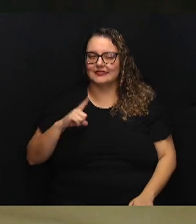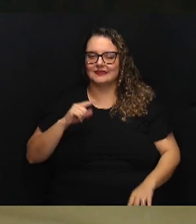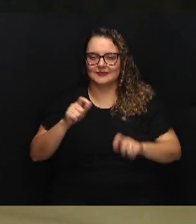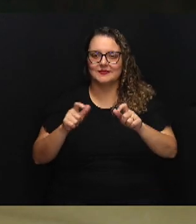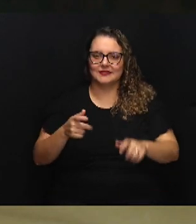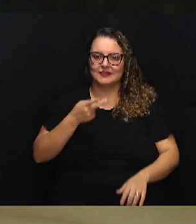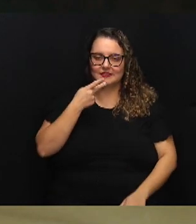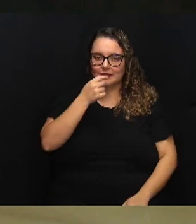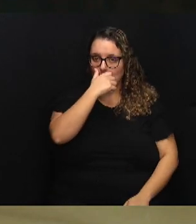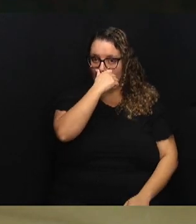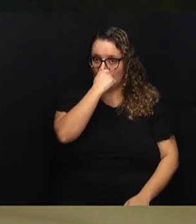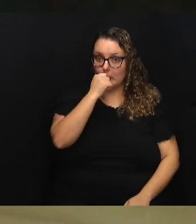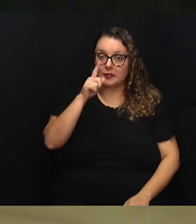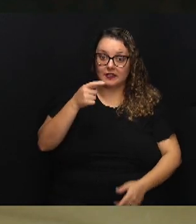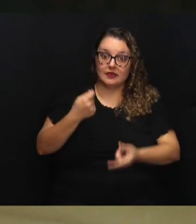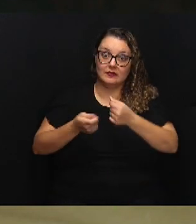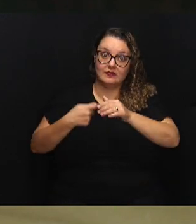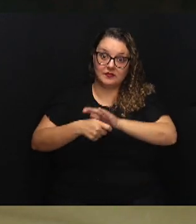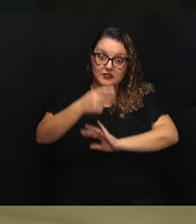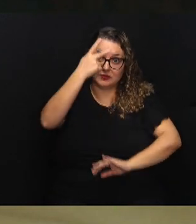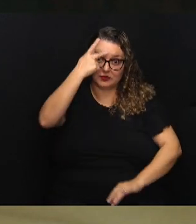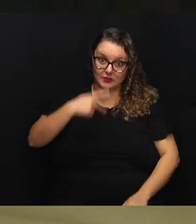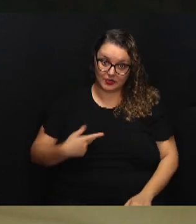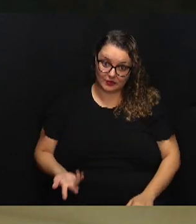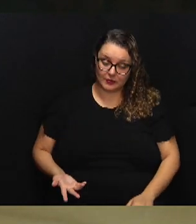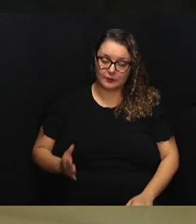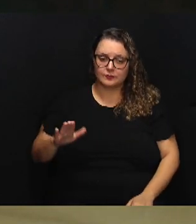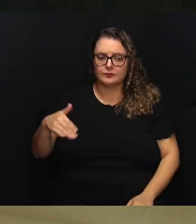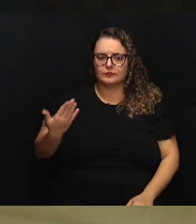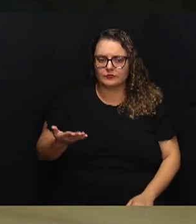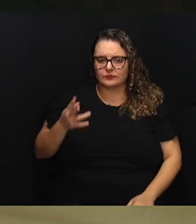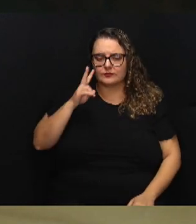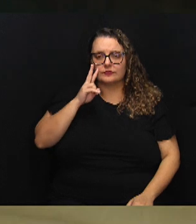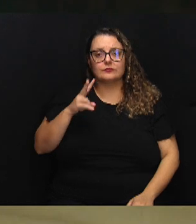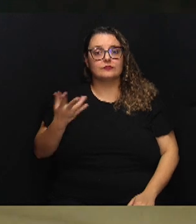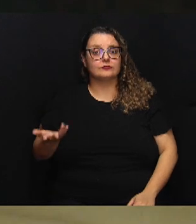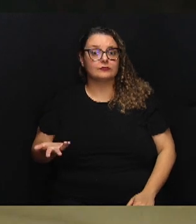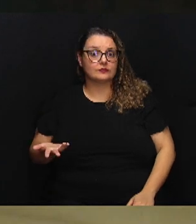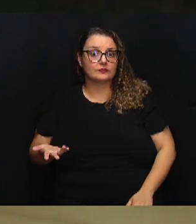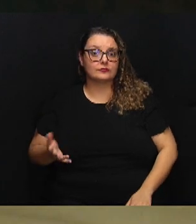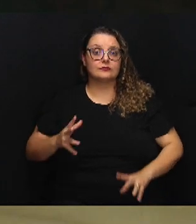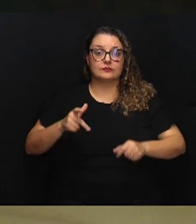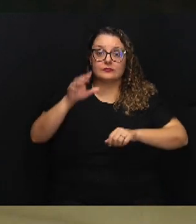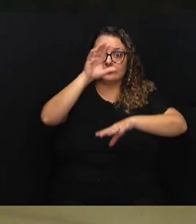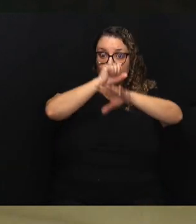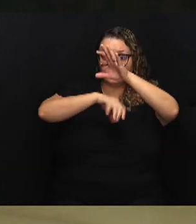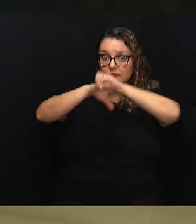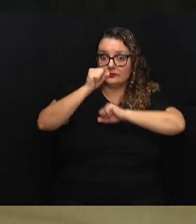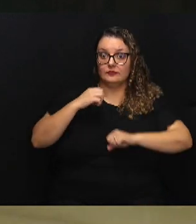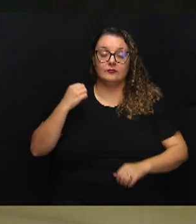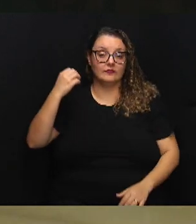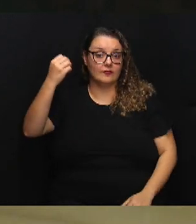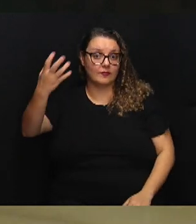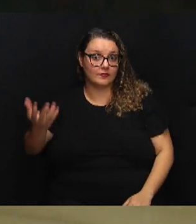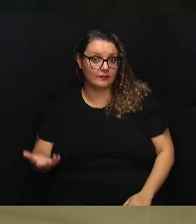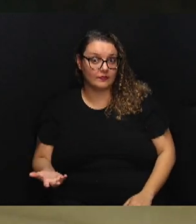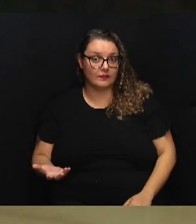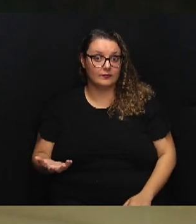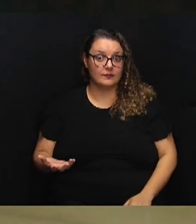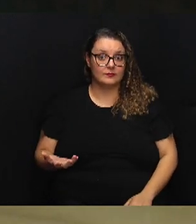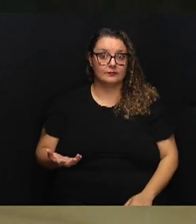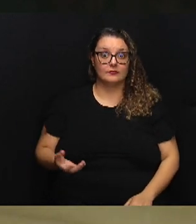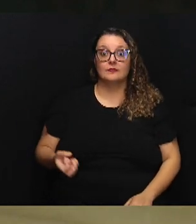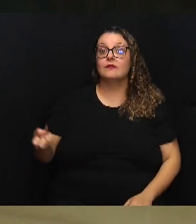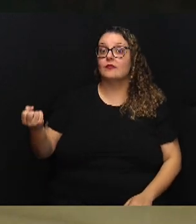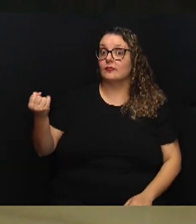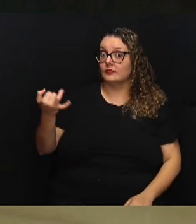que é investimento em si mesmo, tá? E de fato, quando a gente olha para o que a gente aprende com uma viagem, né? Para o